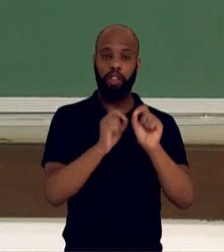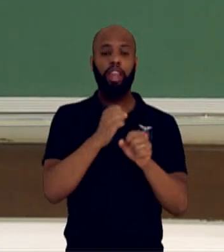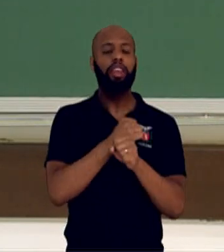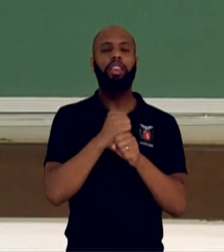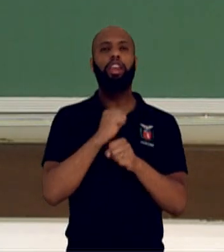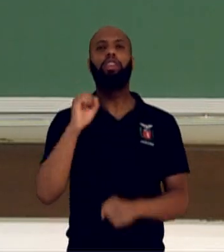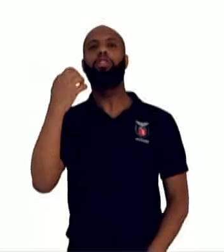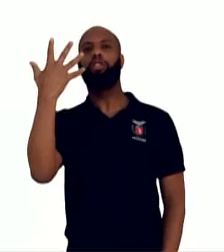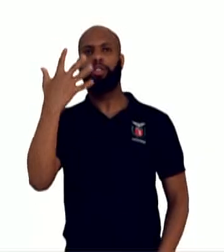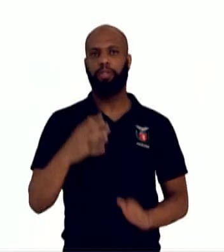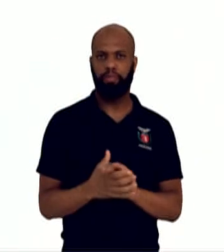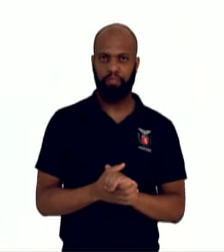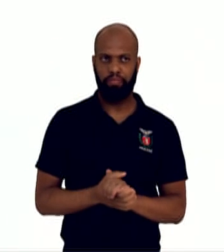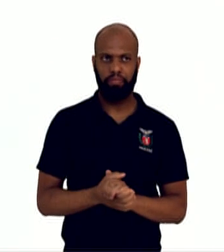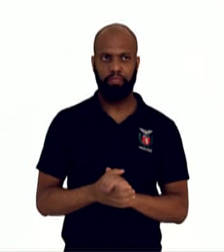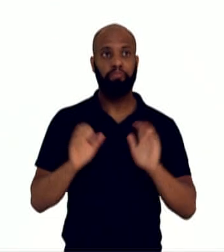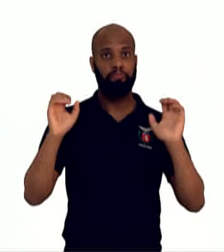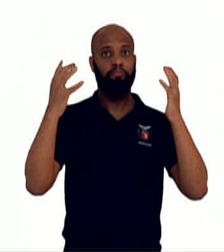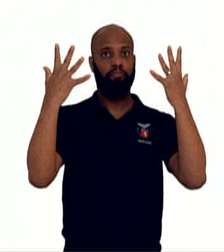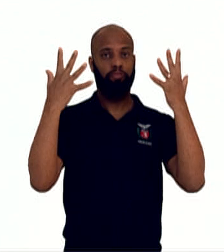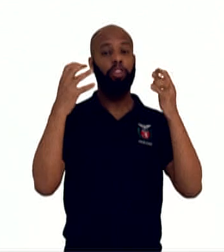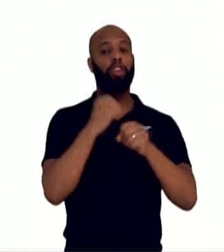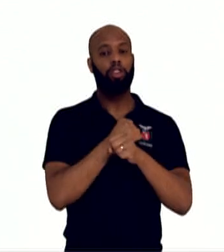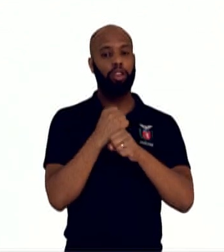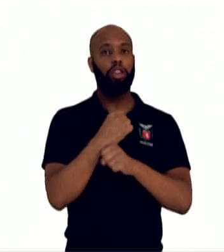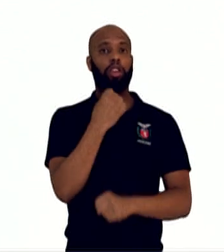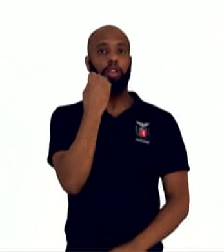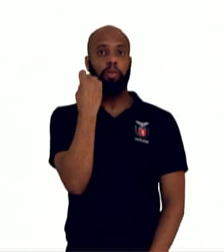ano aconteceu esse evento?